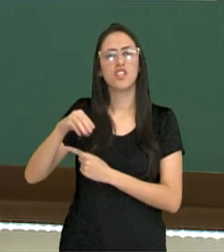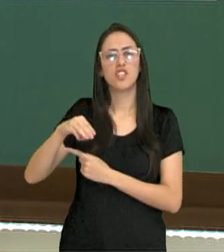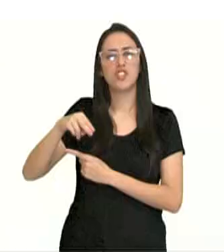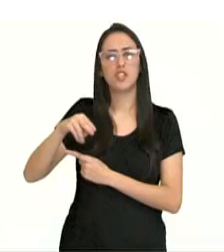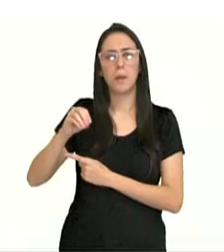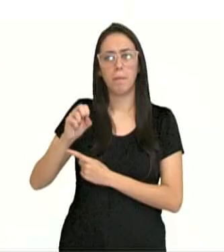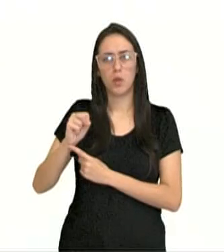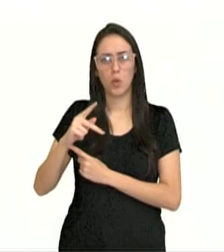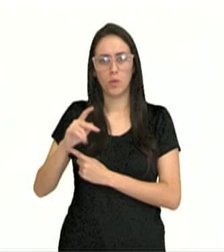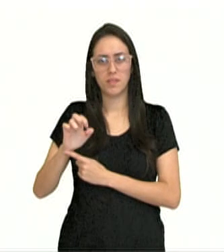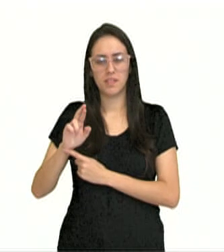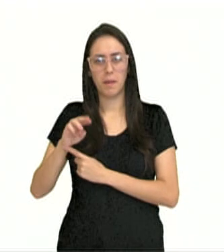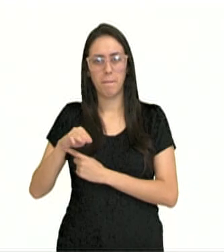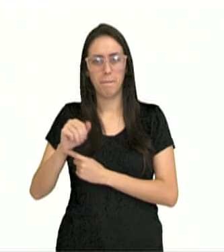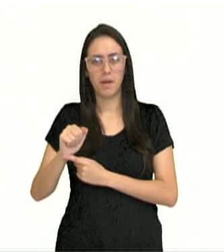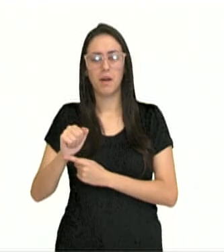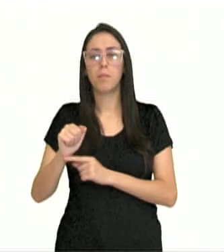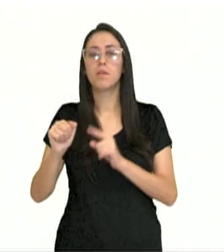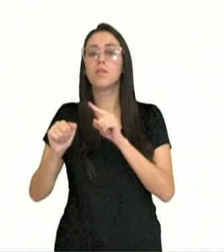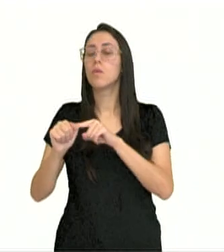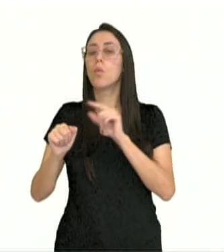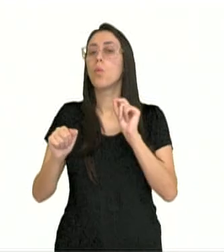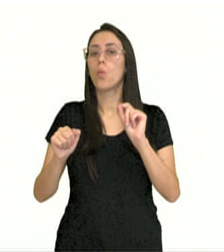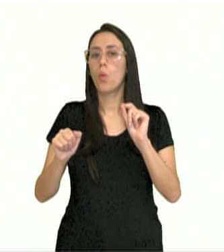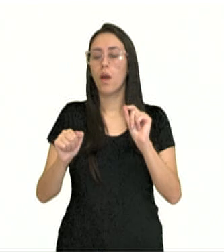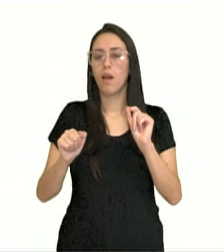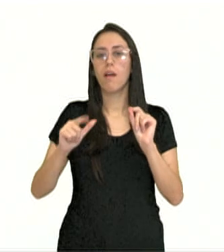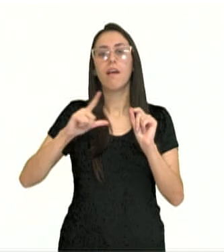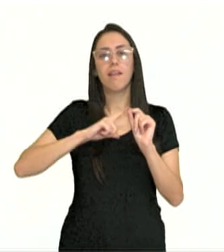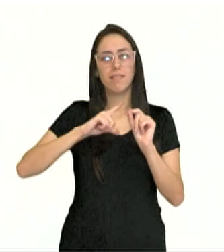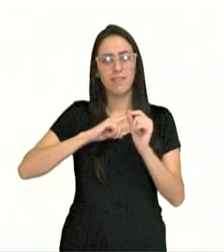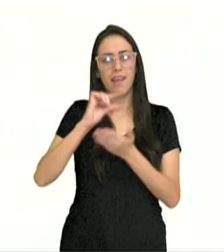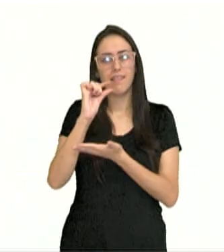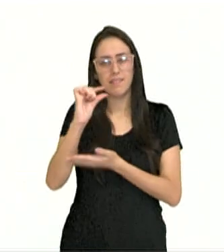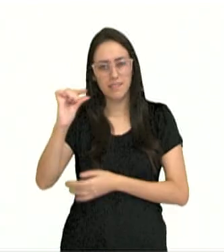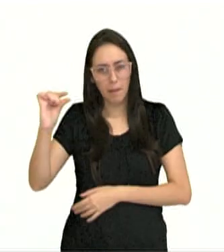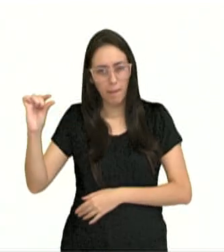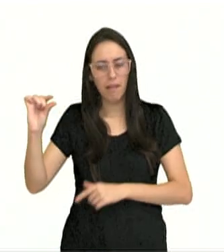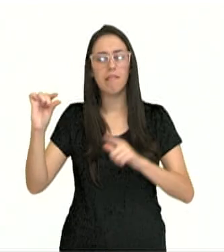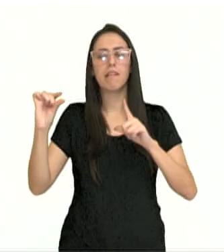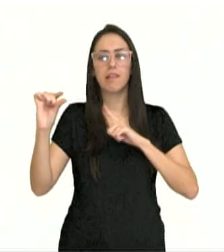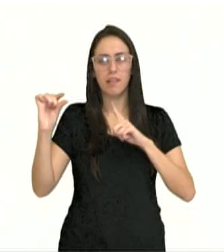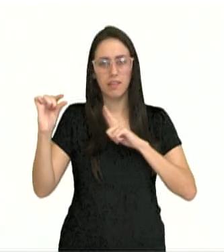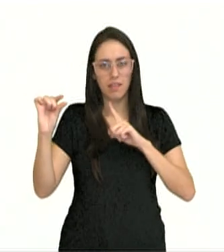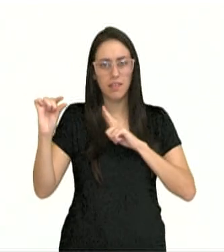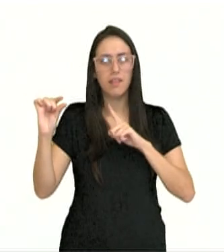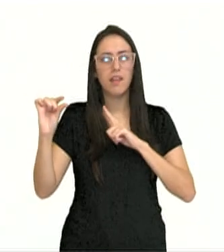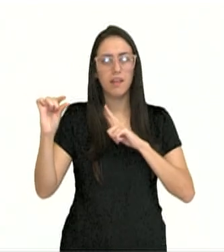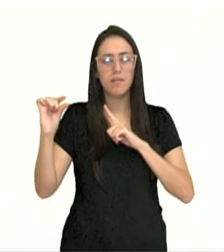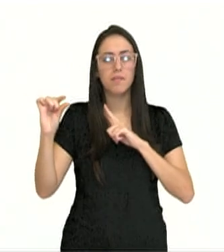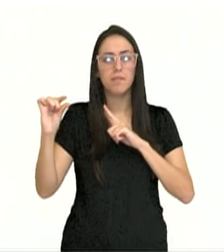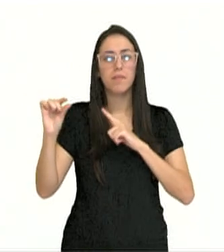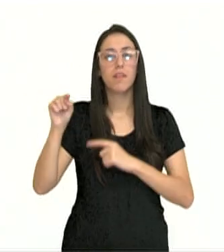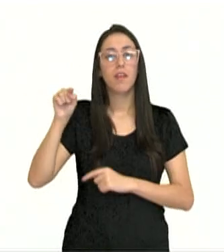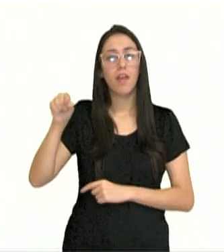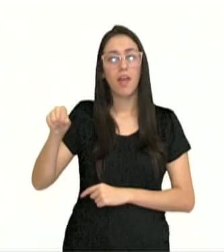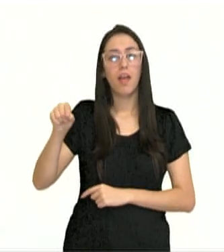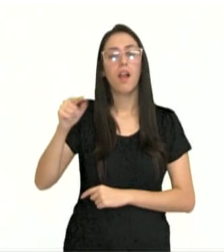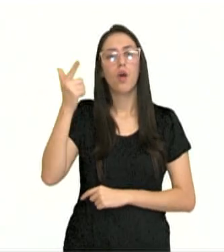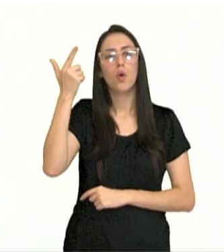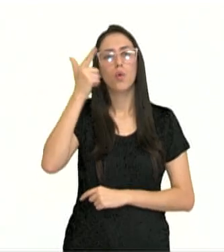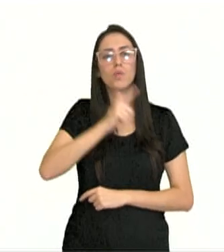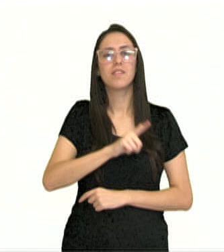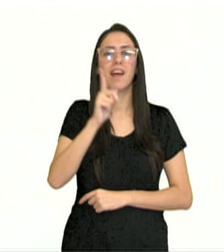têm? Presença de sementes. E se elas têm semente, é a independência da água para a